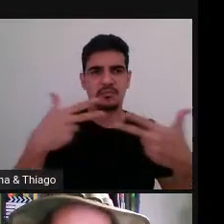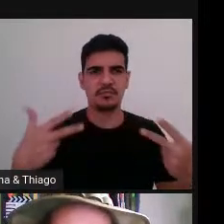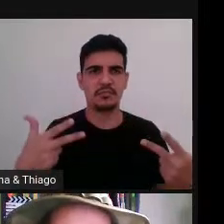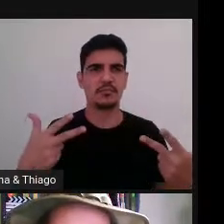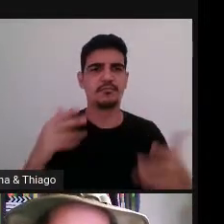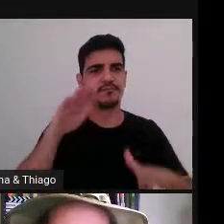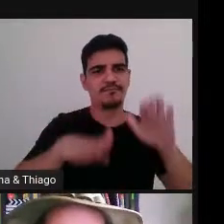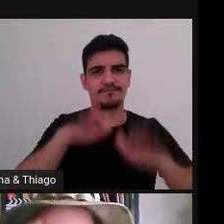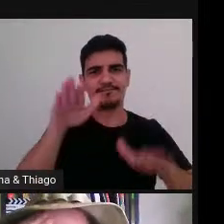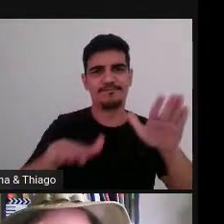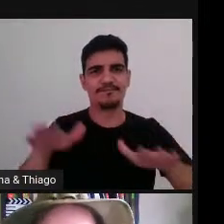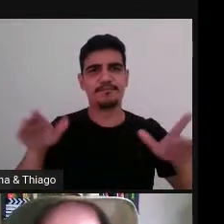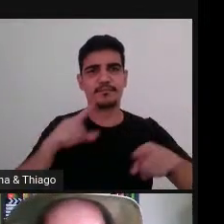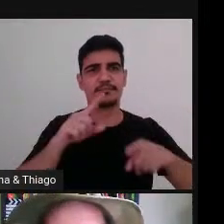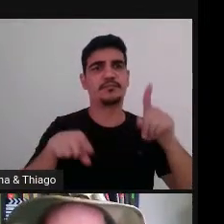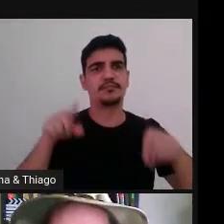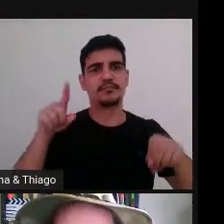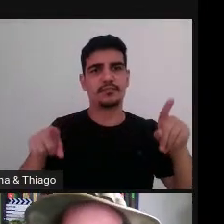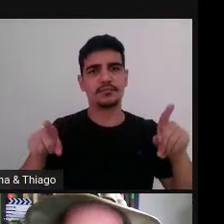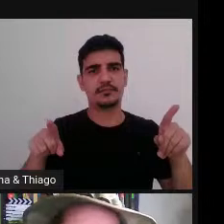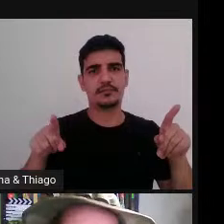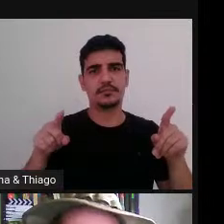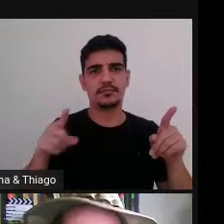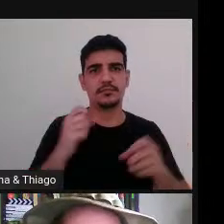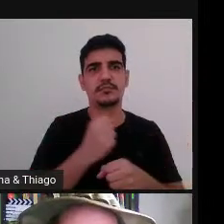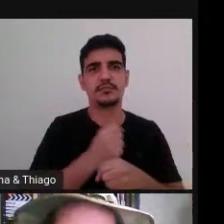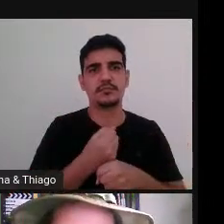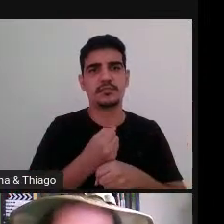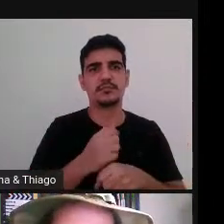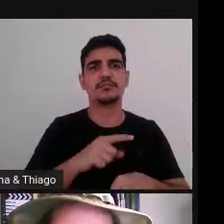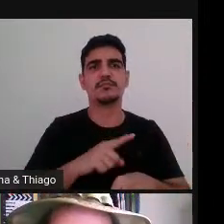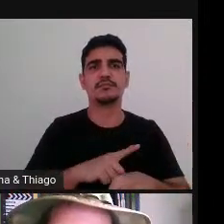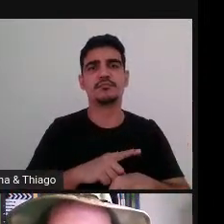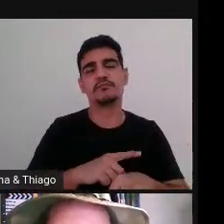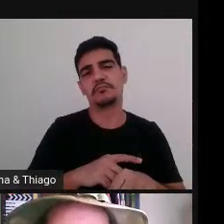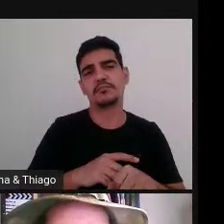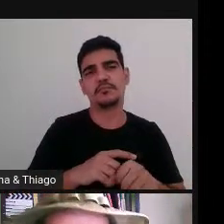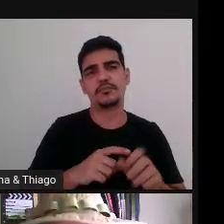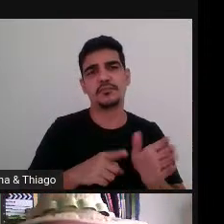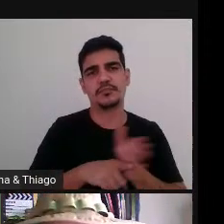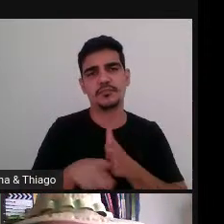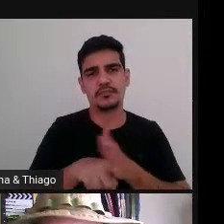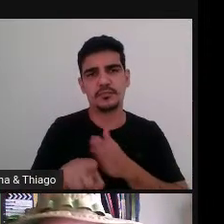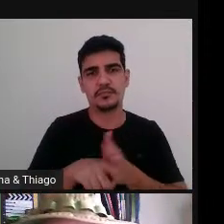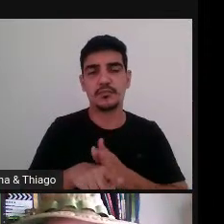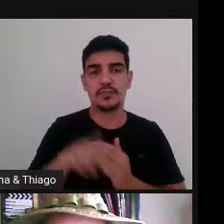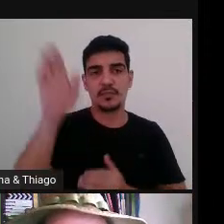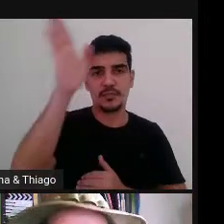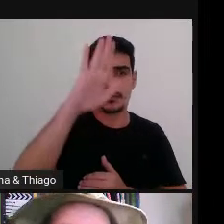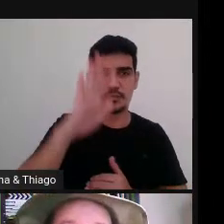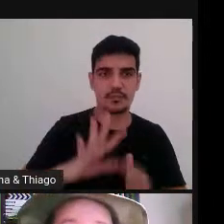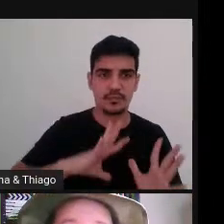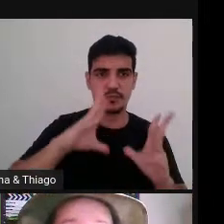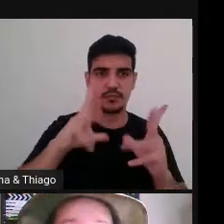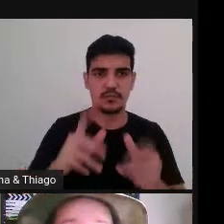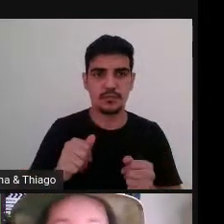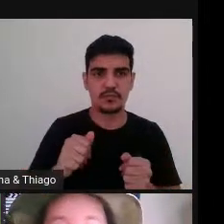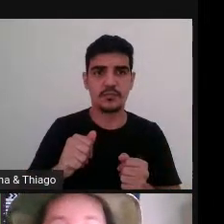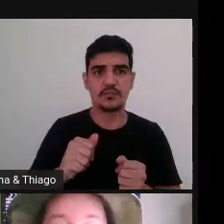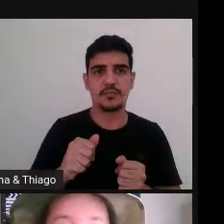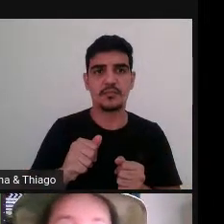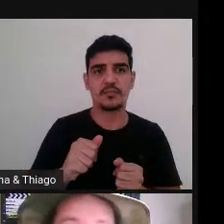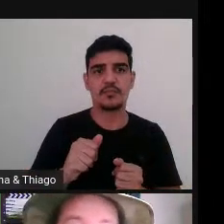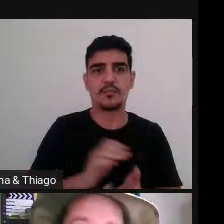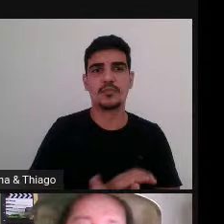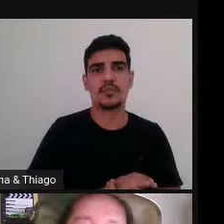aí da época que vocês pegarem para fazer o levantamento. E no Brasil, nós temos, segundo a Sociedade